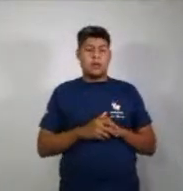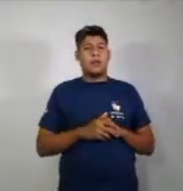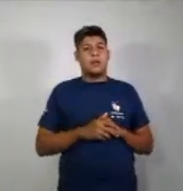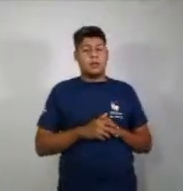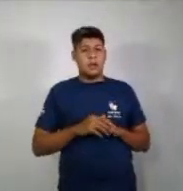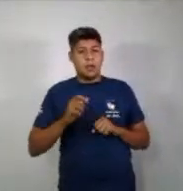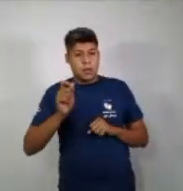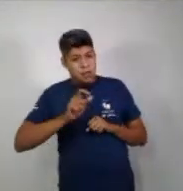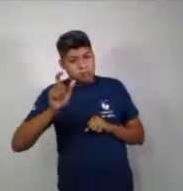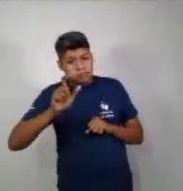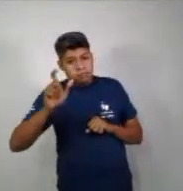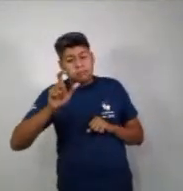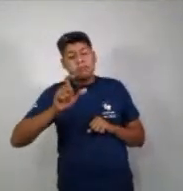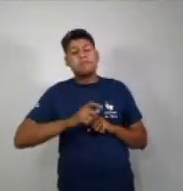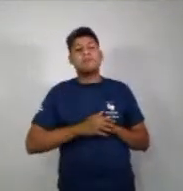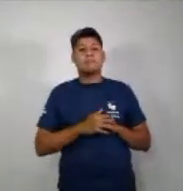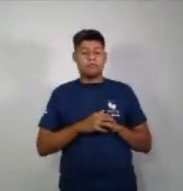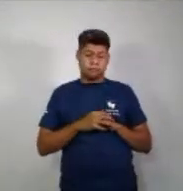alerta,